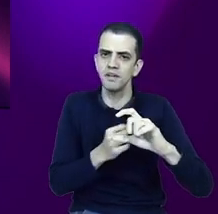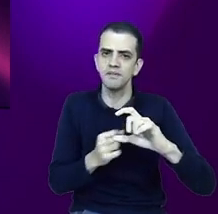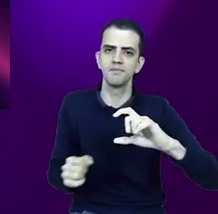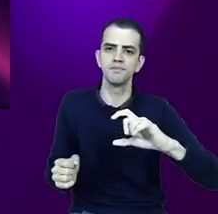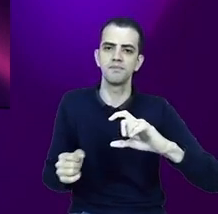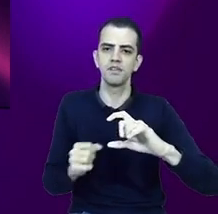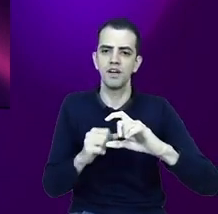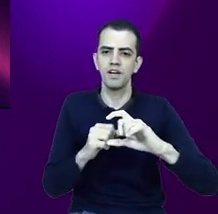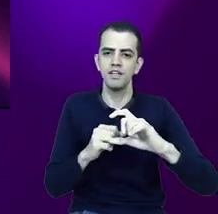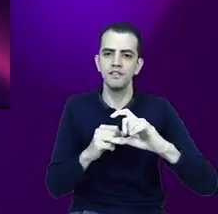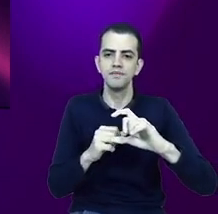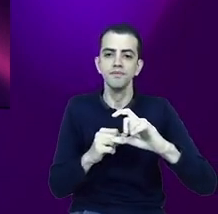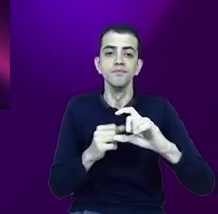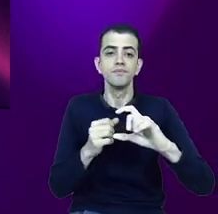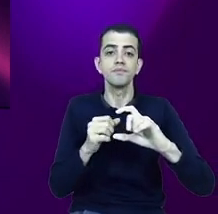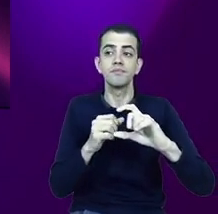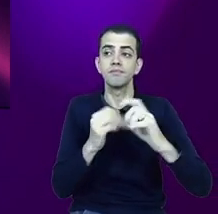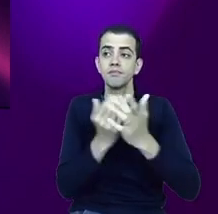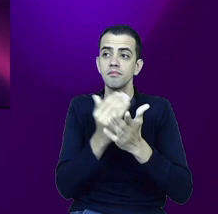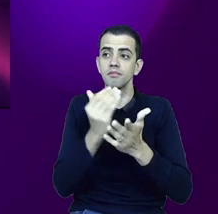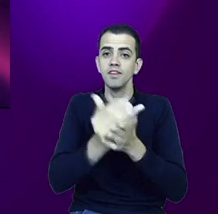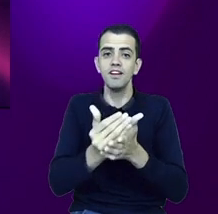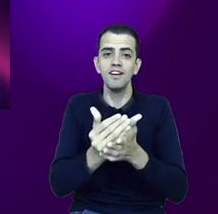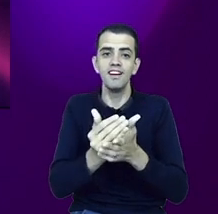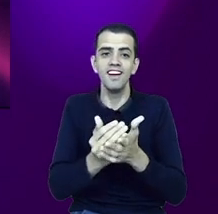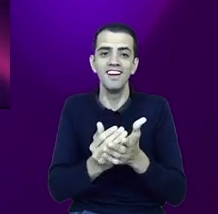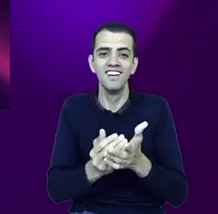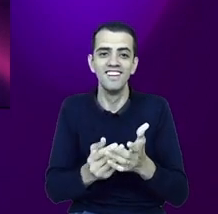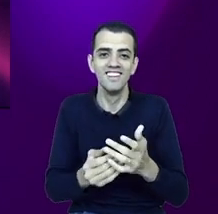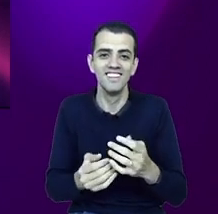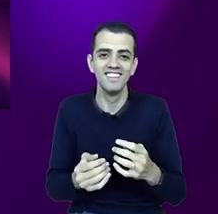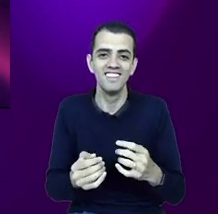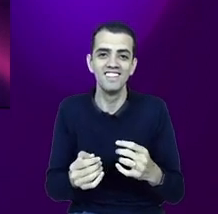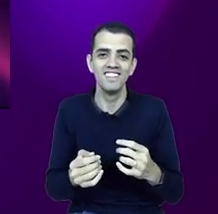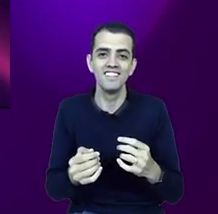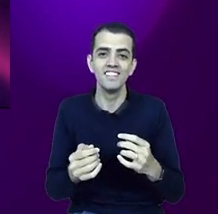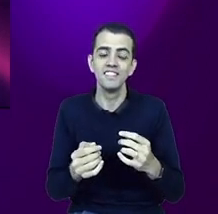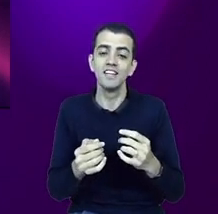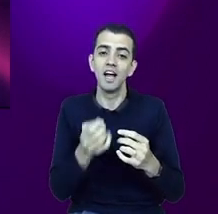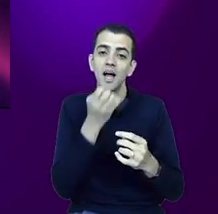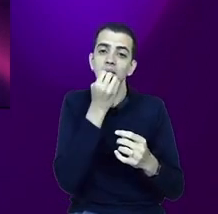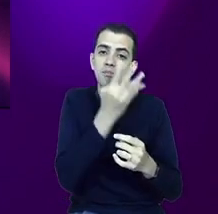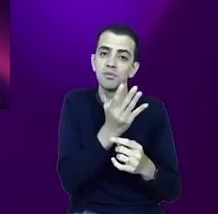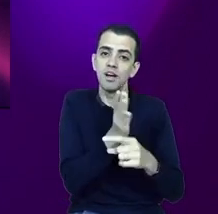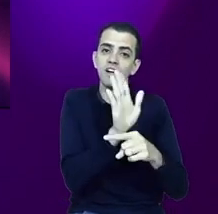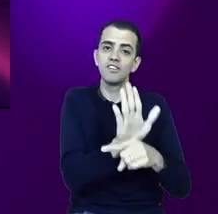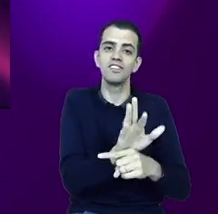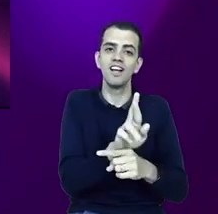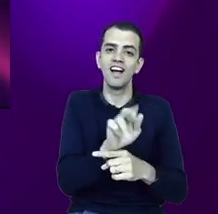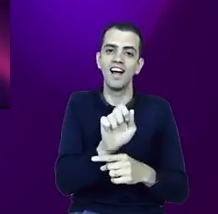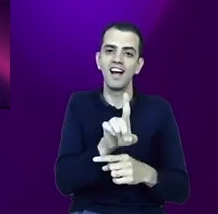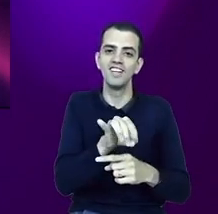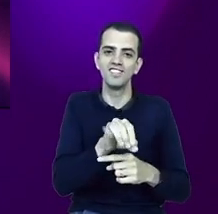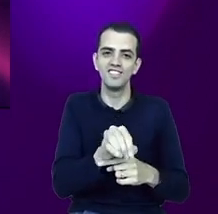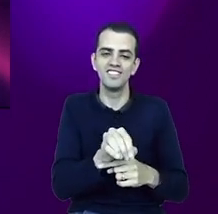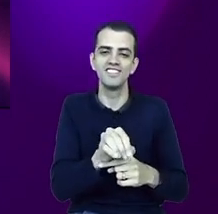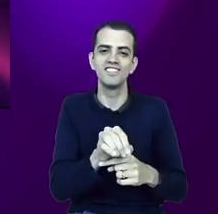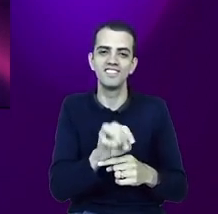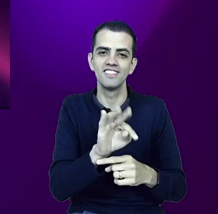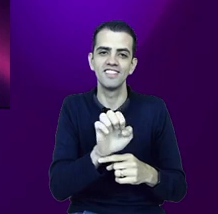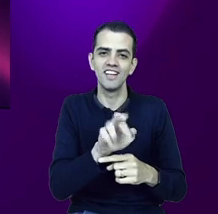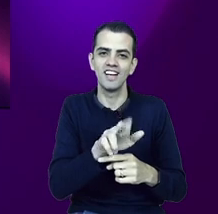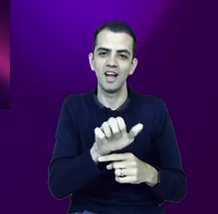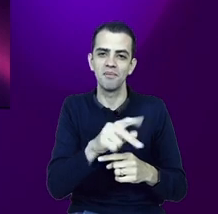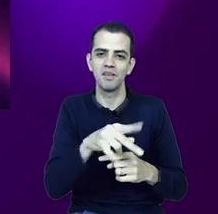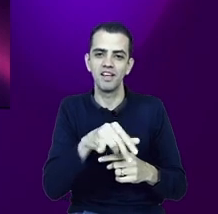maior que a área de captação, não é, até o momento, empregada ou tem benefício com relação à radioterapia, tá? Dado que quanto maior a